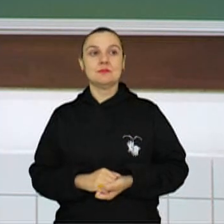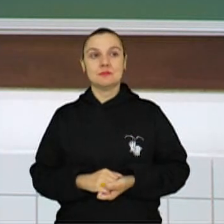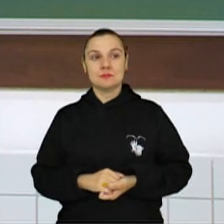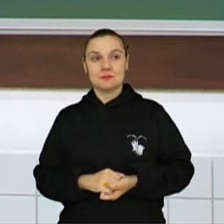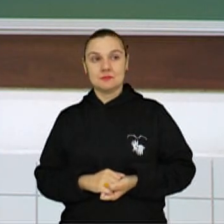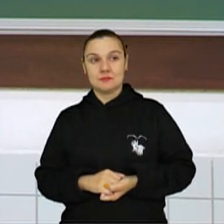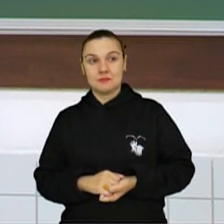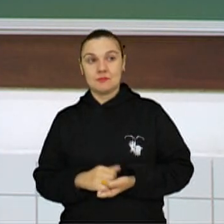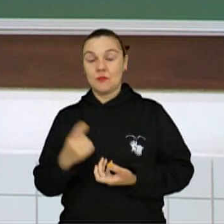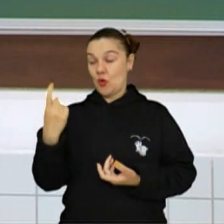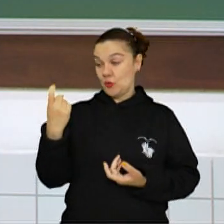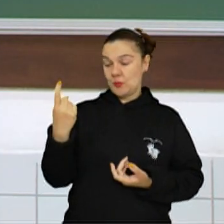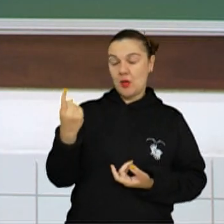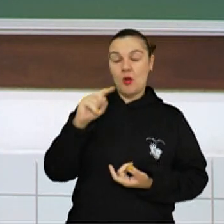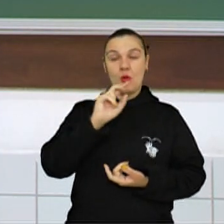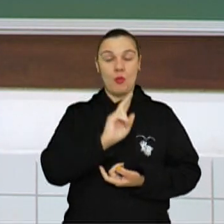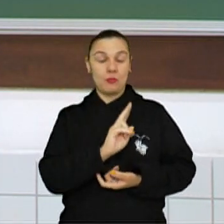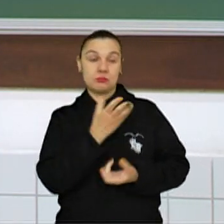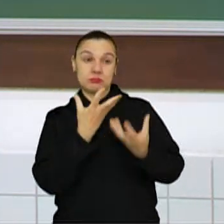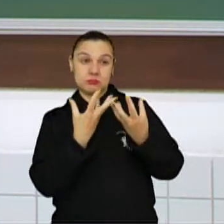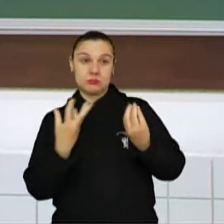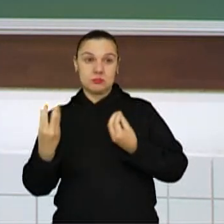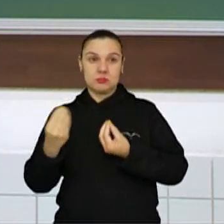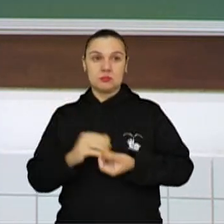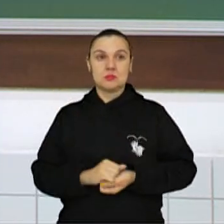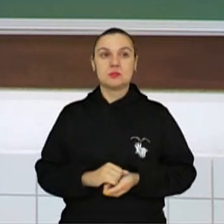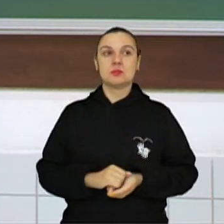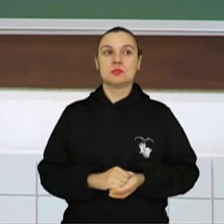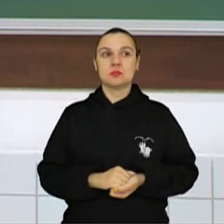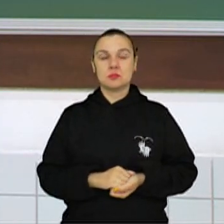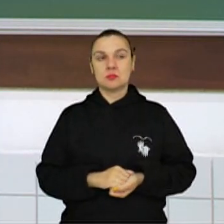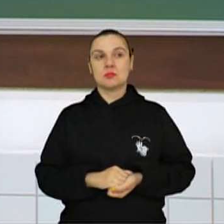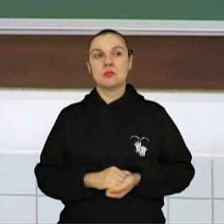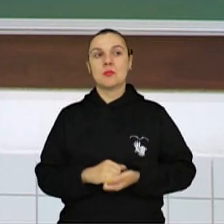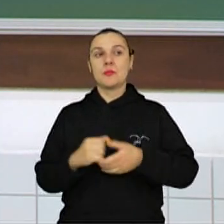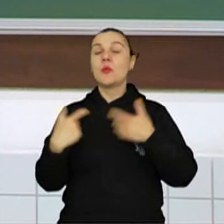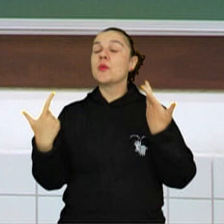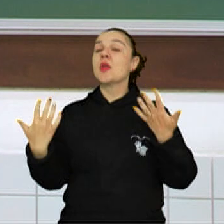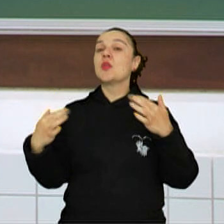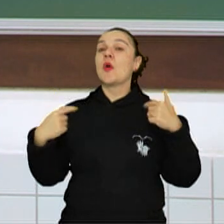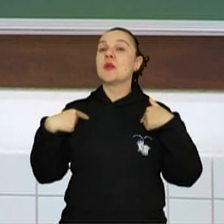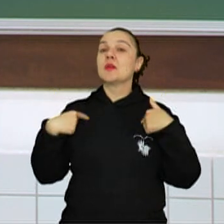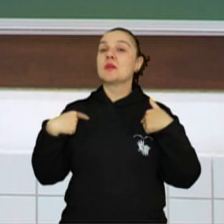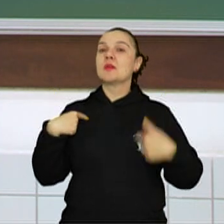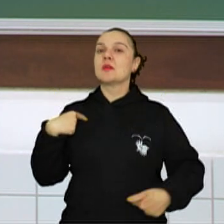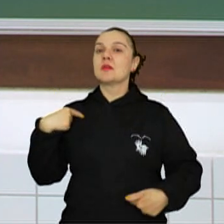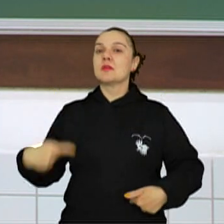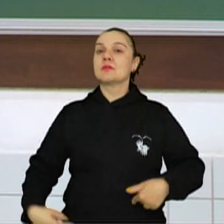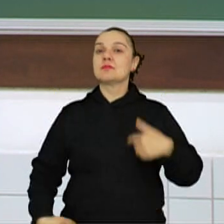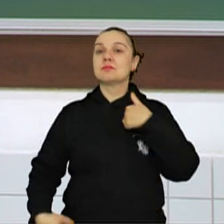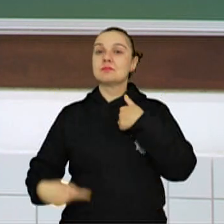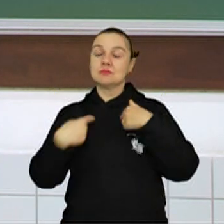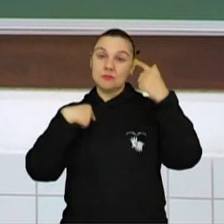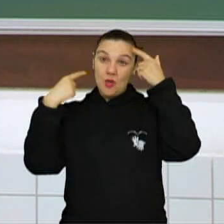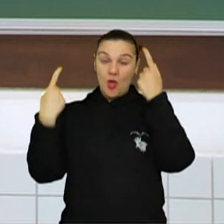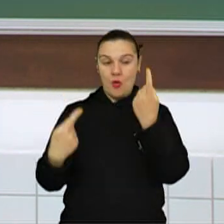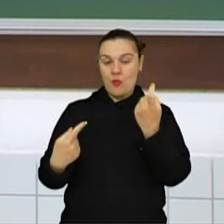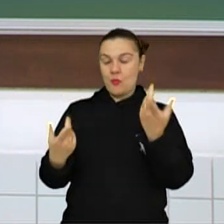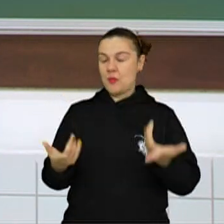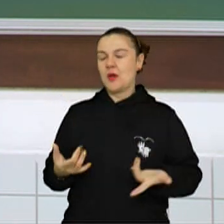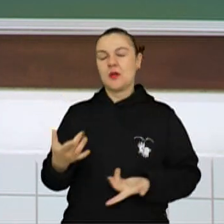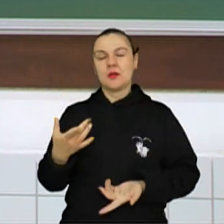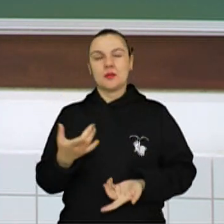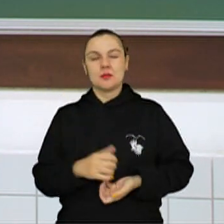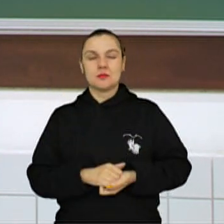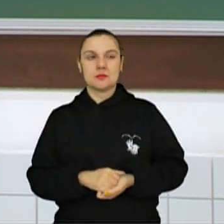pessoa, seja do singular ou seja do plural. Duele, o quê? Qual é a parte do corpo que está doendo? É uma parte que está no singular. Por exemplo,